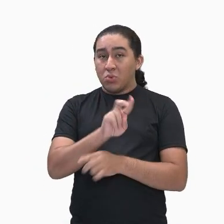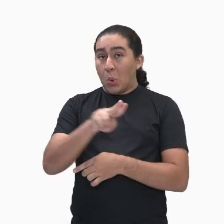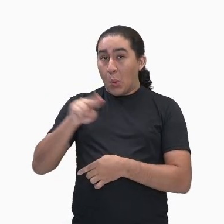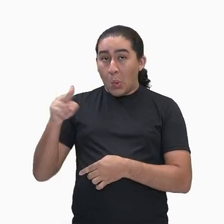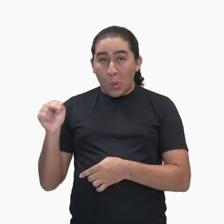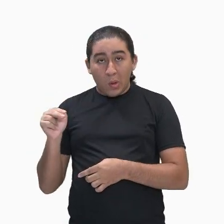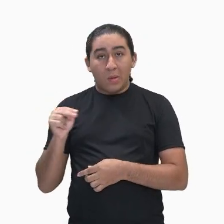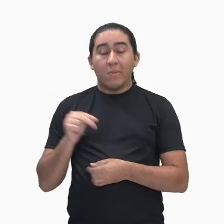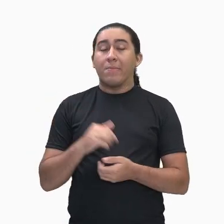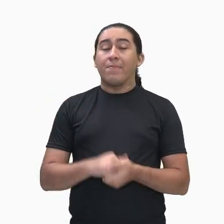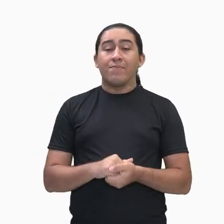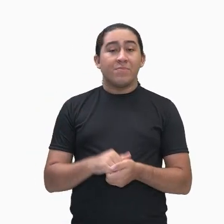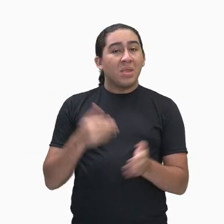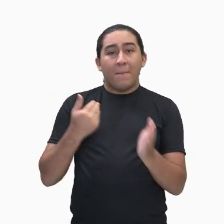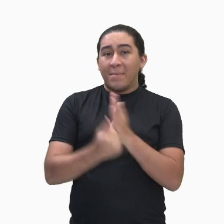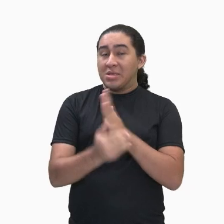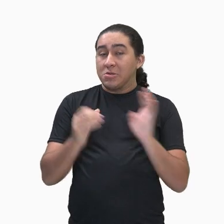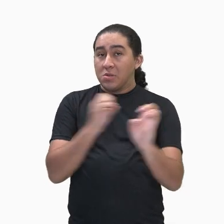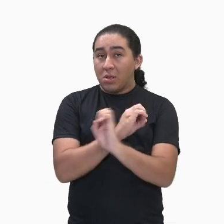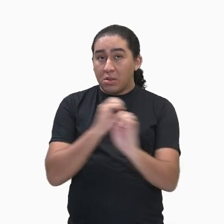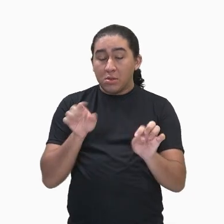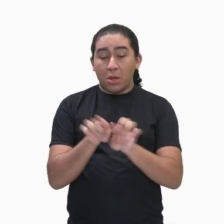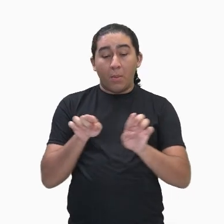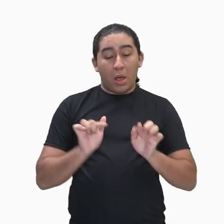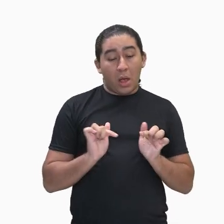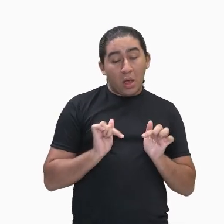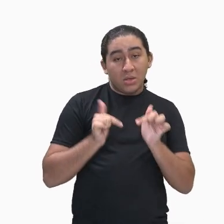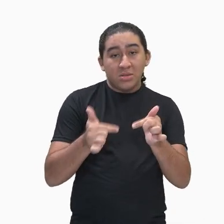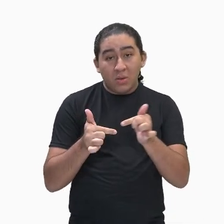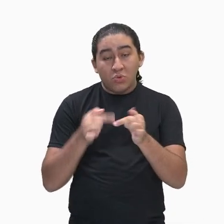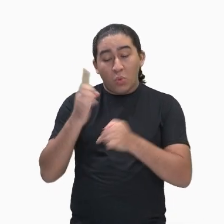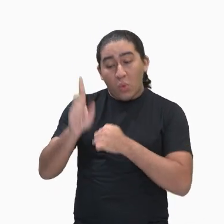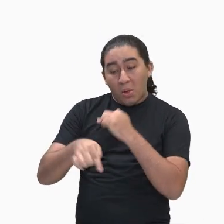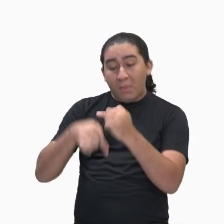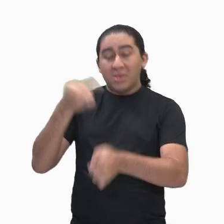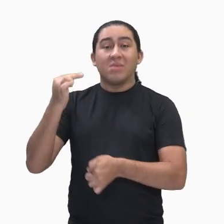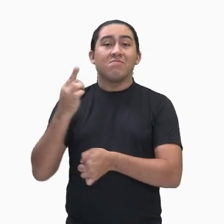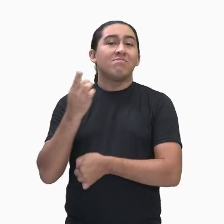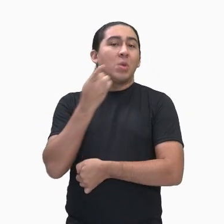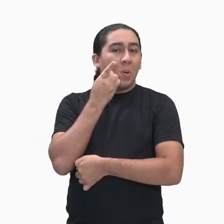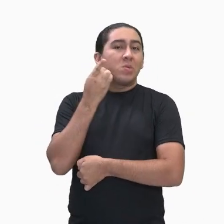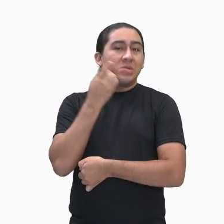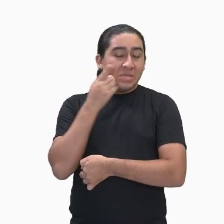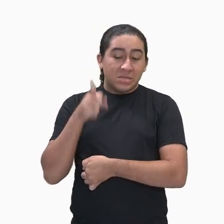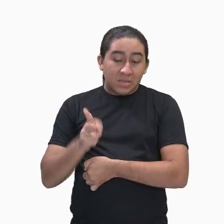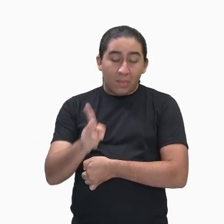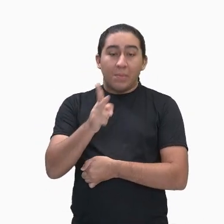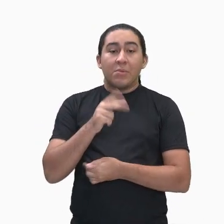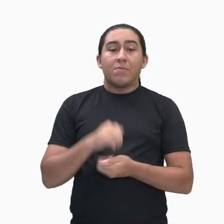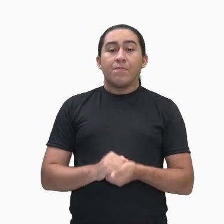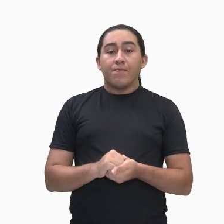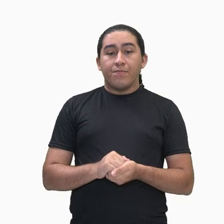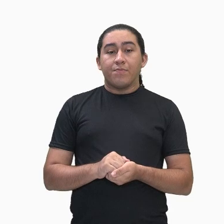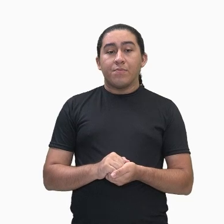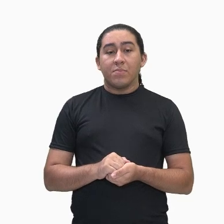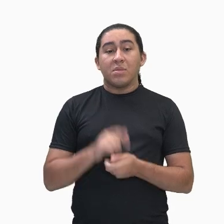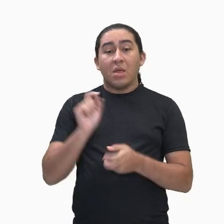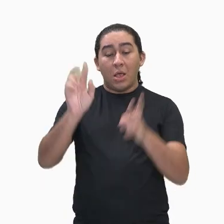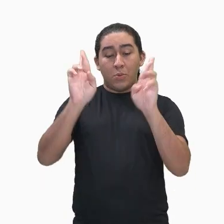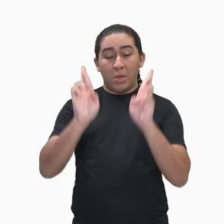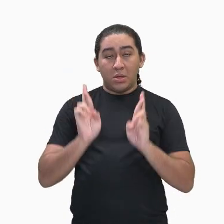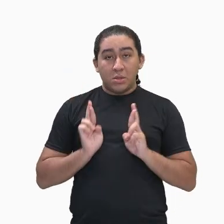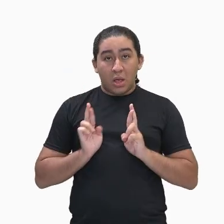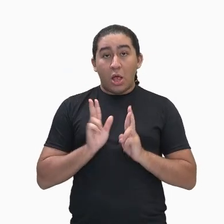na poeira, e que a atitude de recomeçar é todo dia, toda hora. É se respeitar na